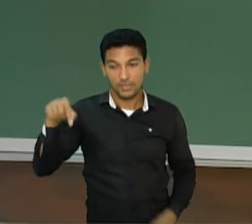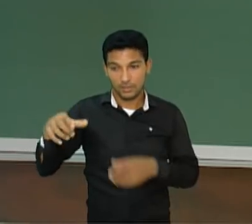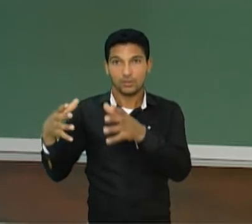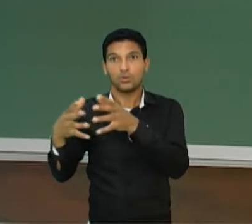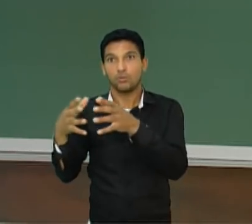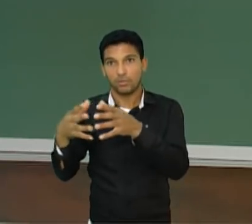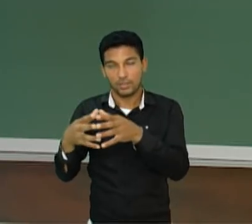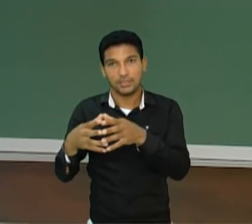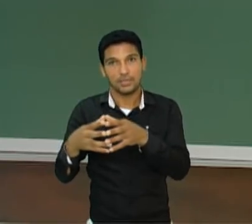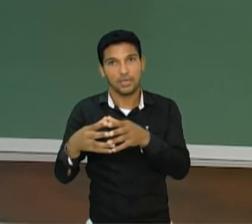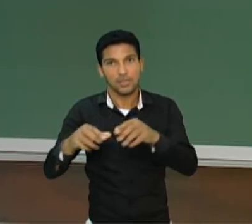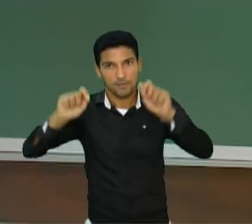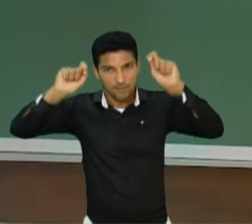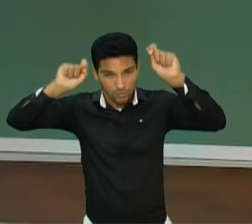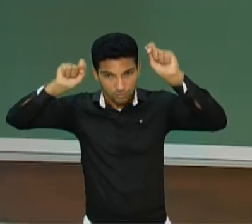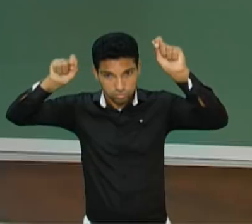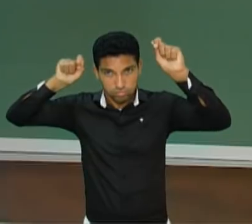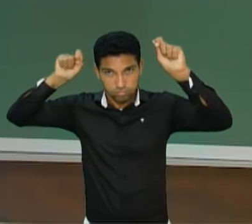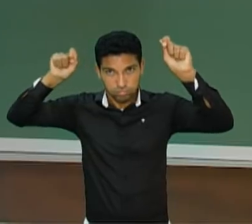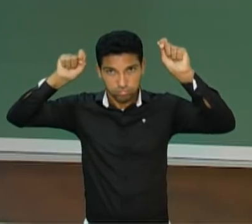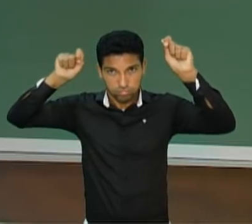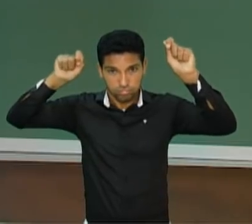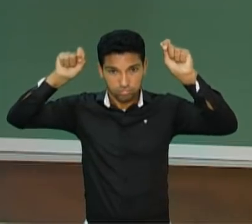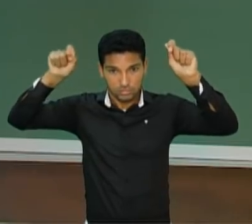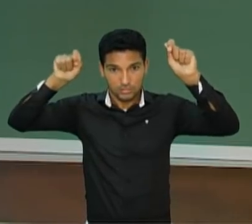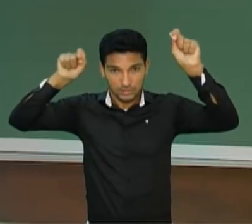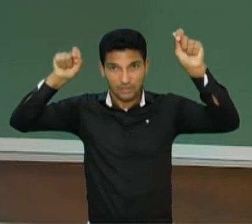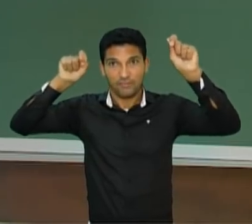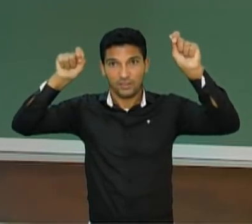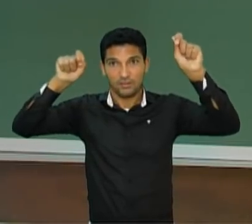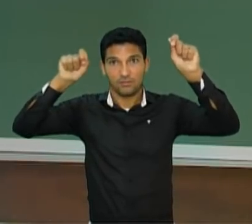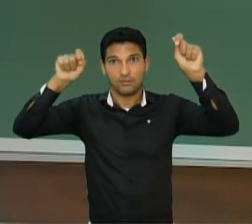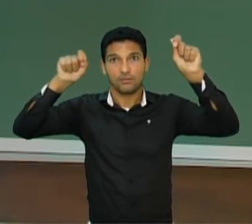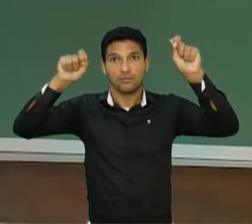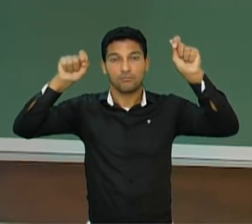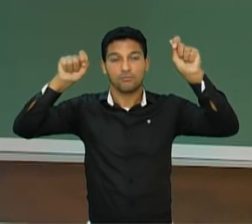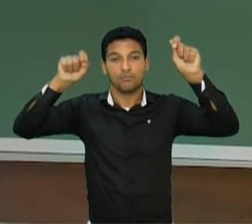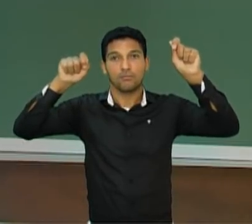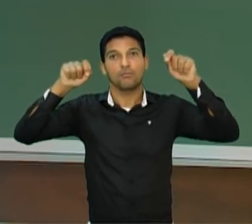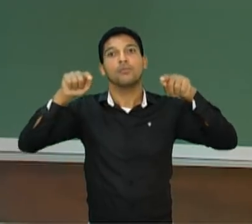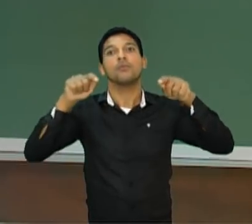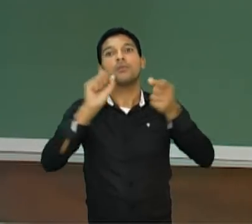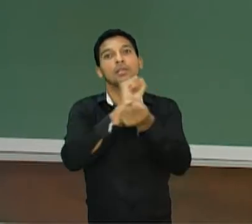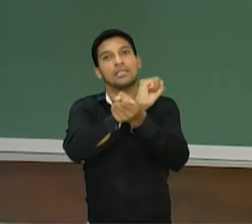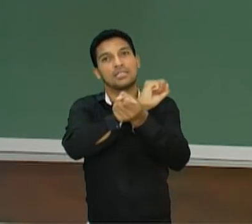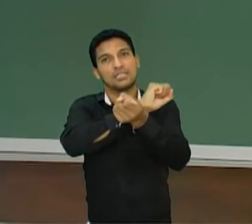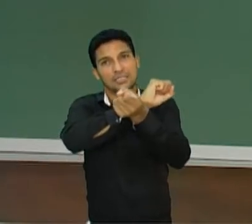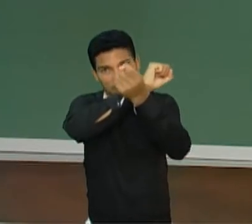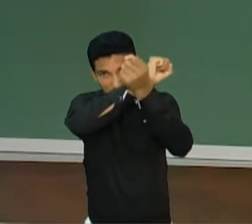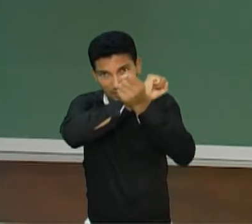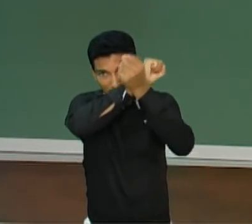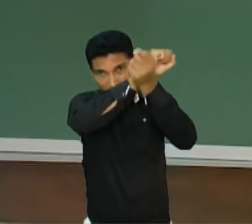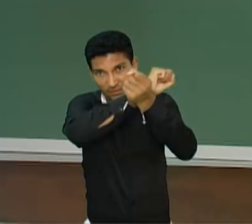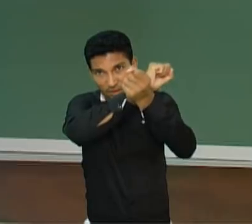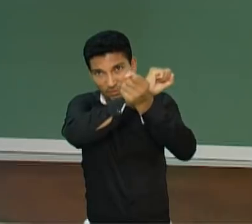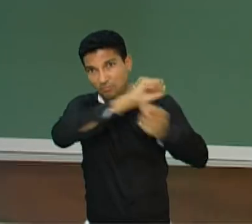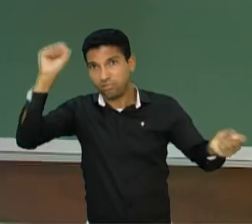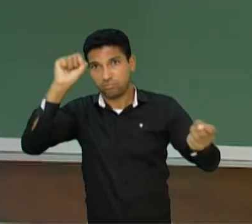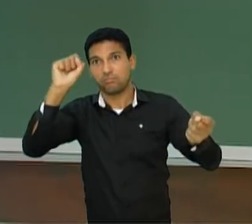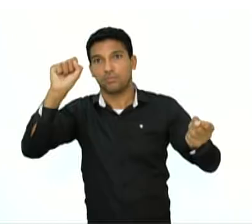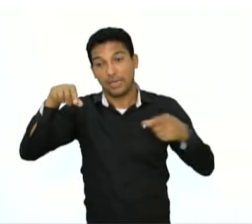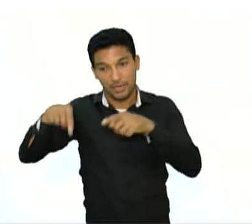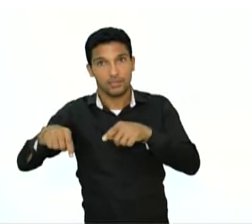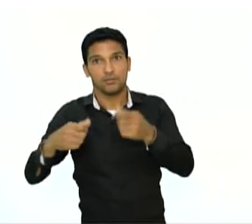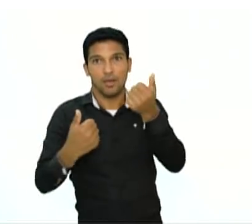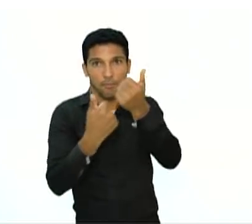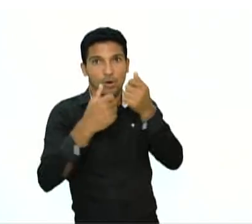1800, algumas leis foram feitas no Brasil visando acabar gradativamente,